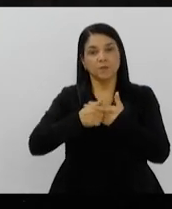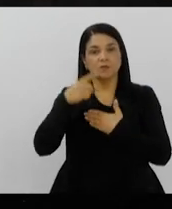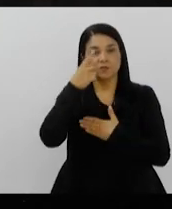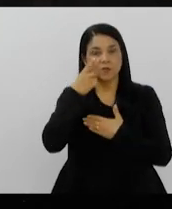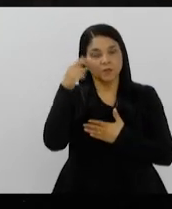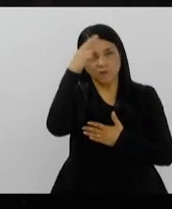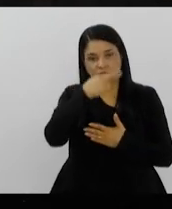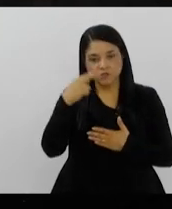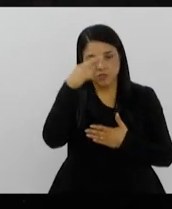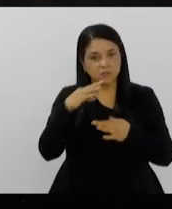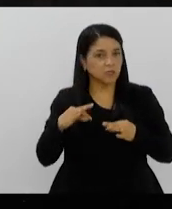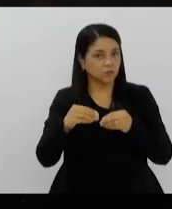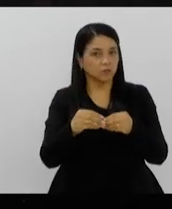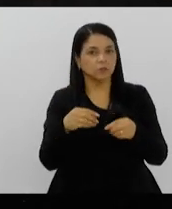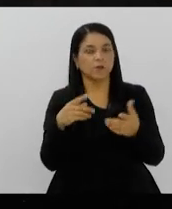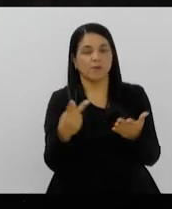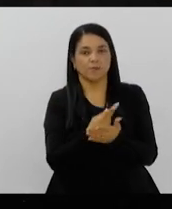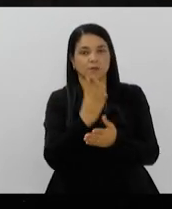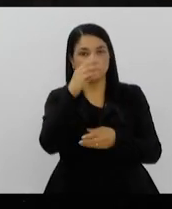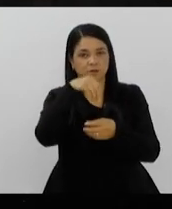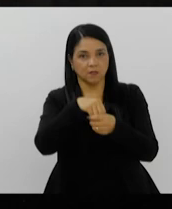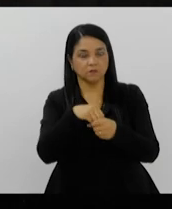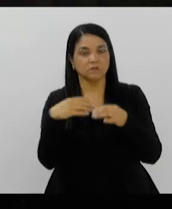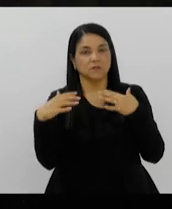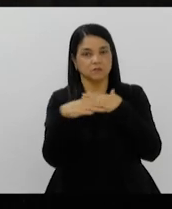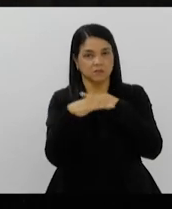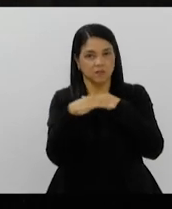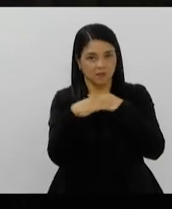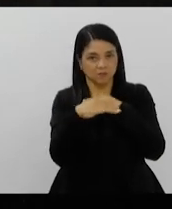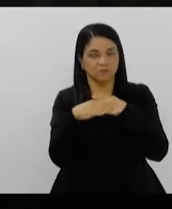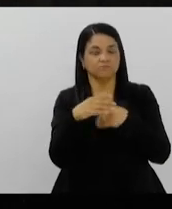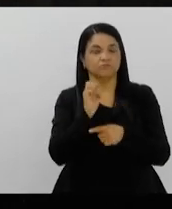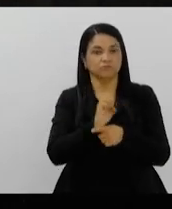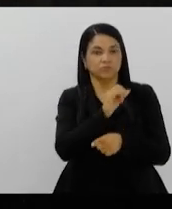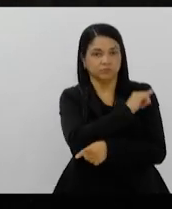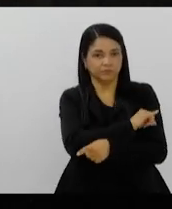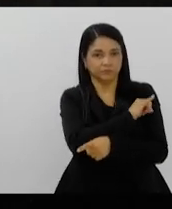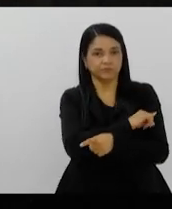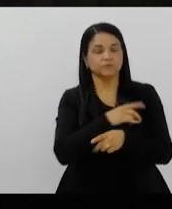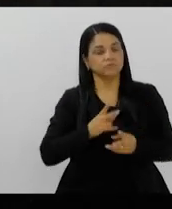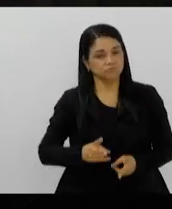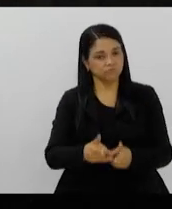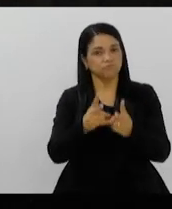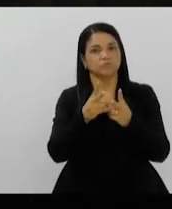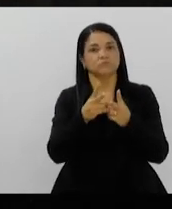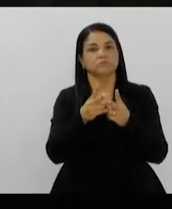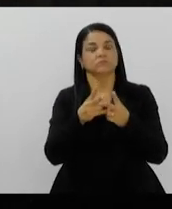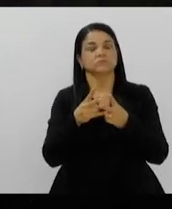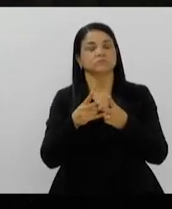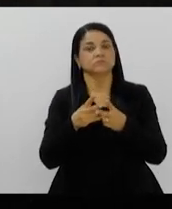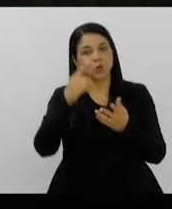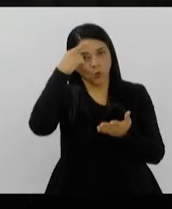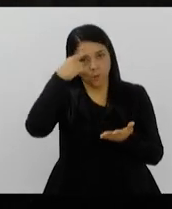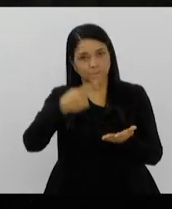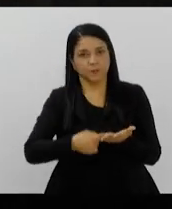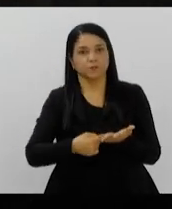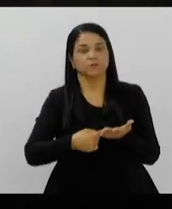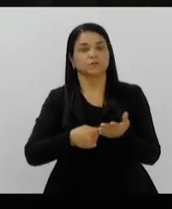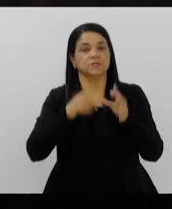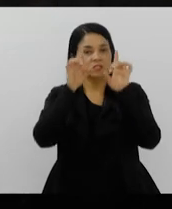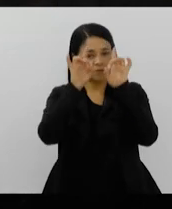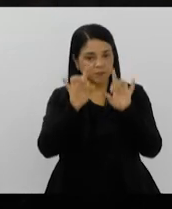acontece no nosso território fluminense. Então, seguirei cumprindo isso no estado do Rio de Janeiro, em todas as cidades e, em